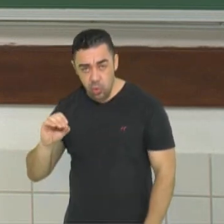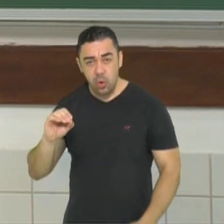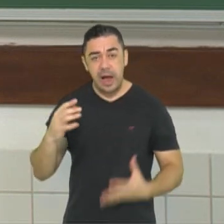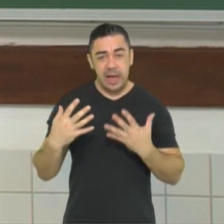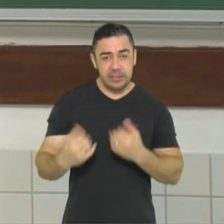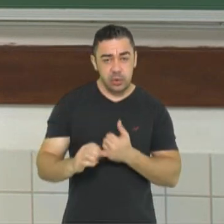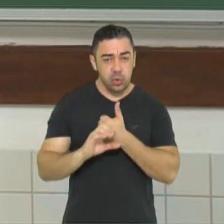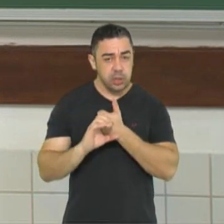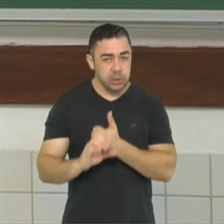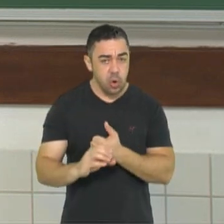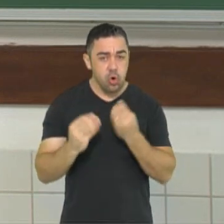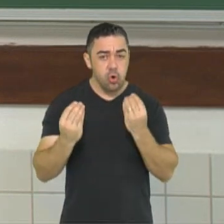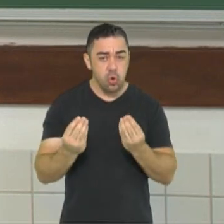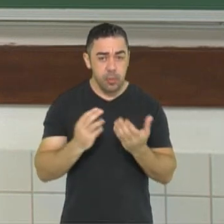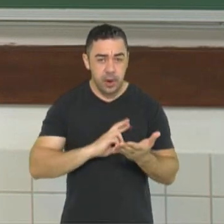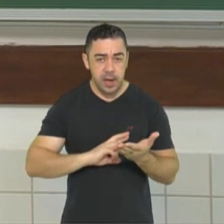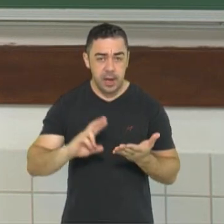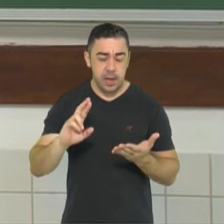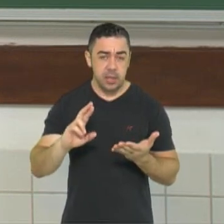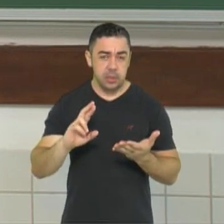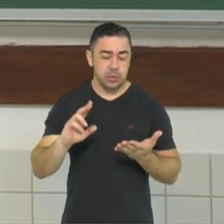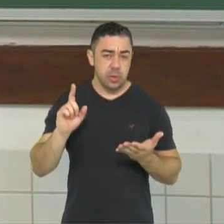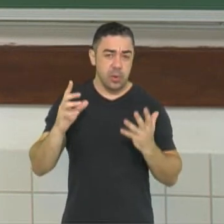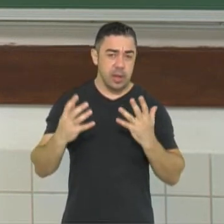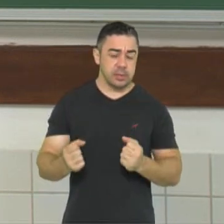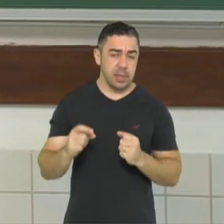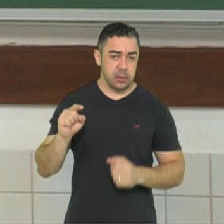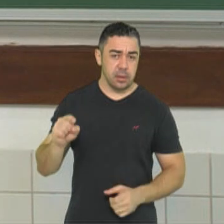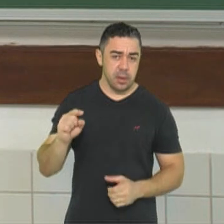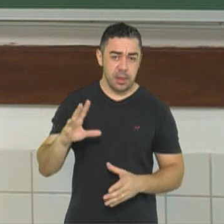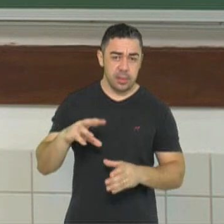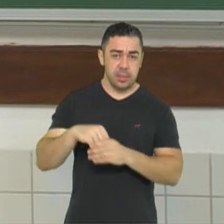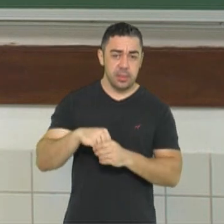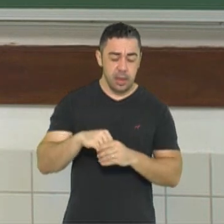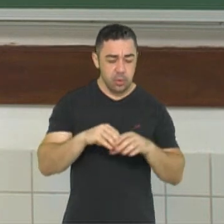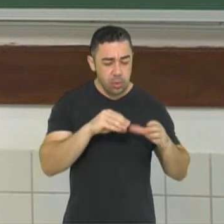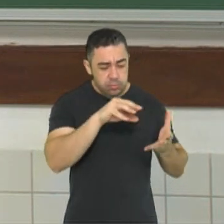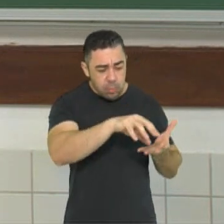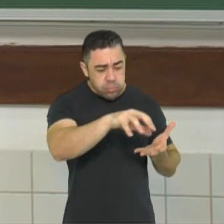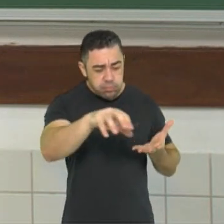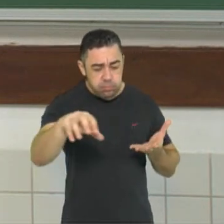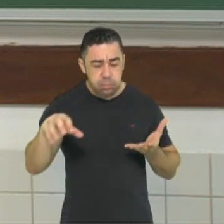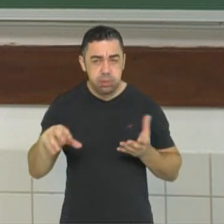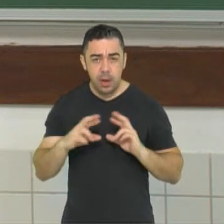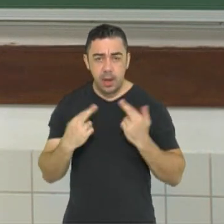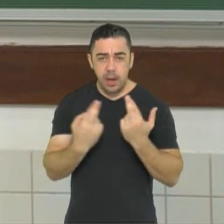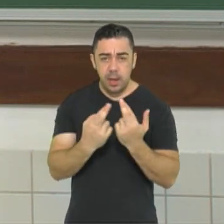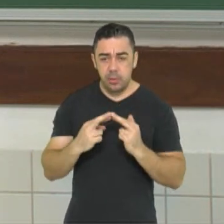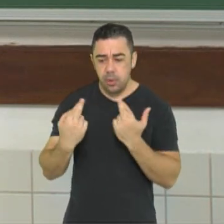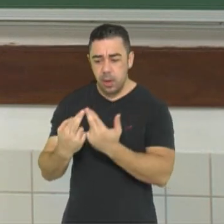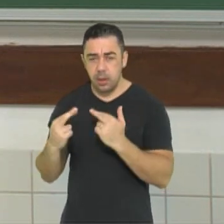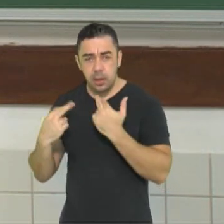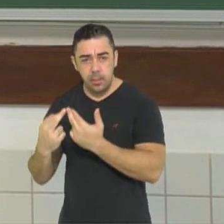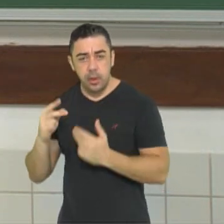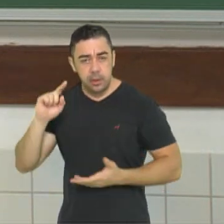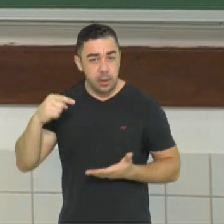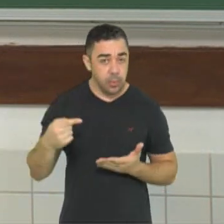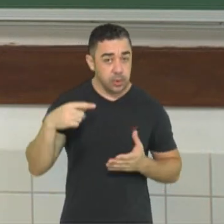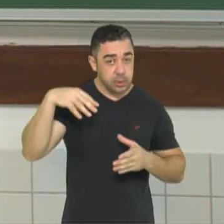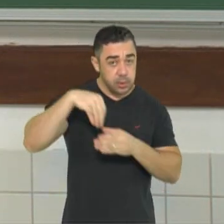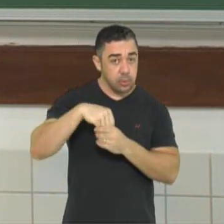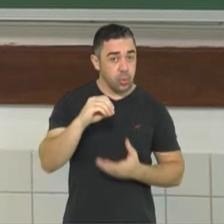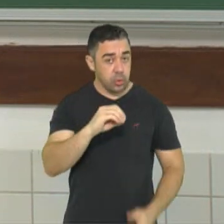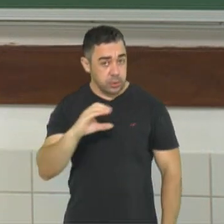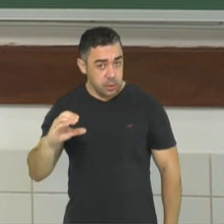cristianizaram? Como que a religião cristã vai se consolidar dentro desses micro-reinos após a queda do Império Romano do Ocidente?